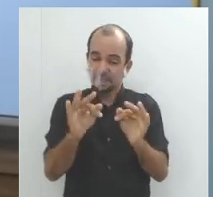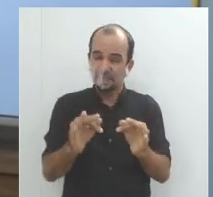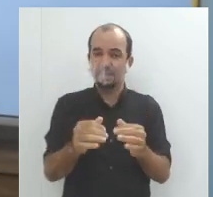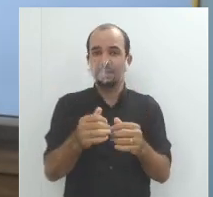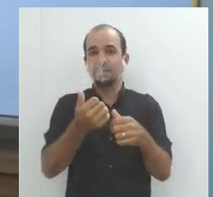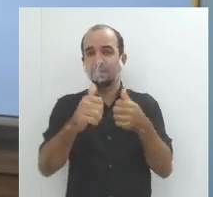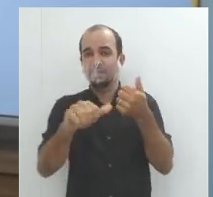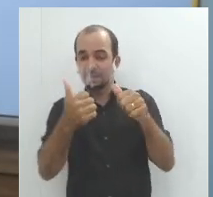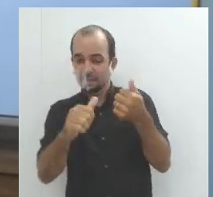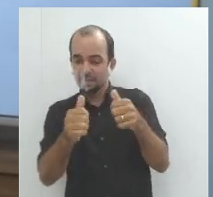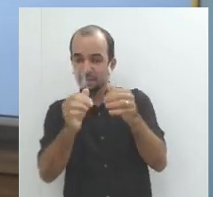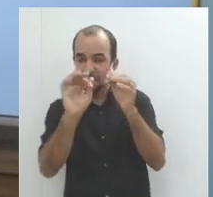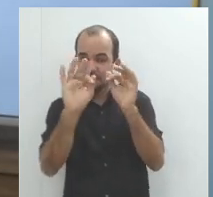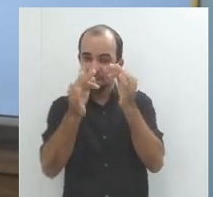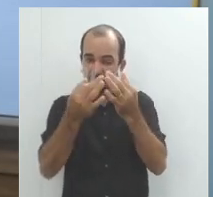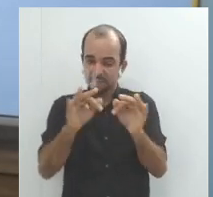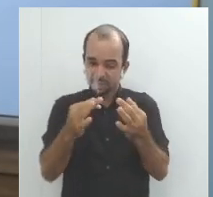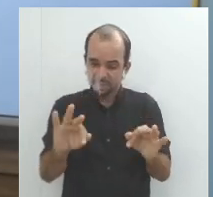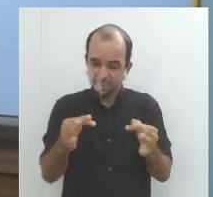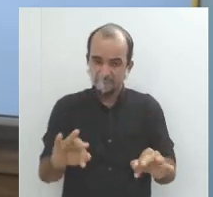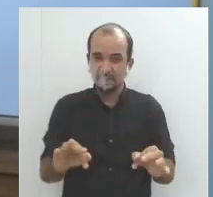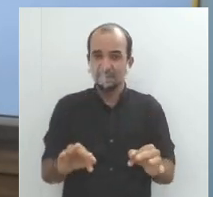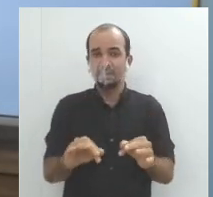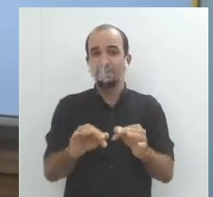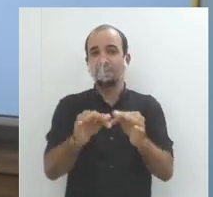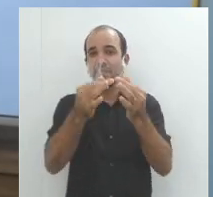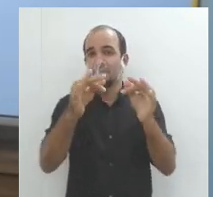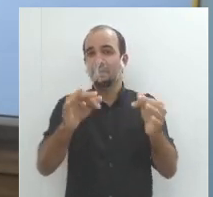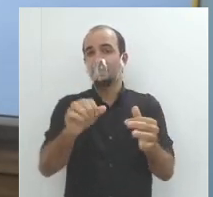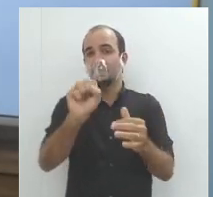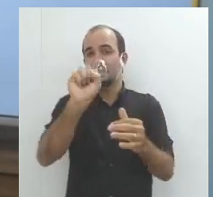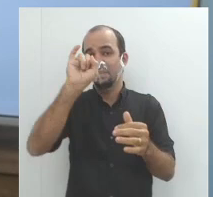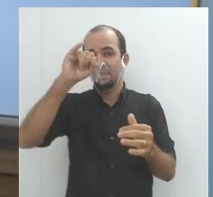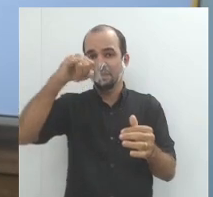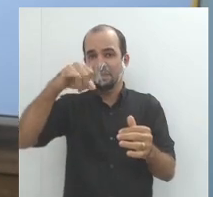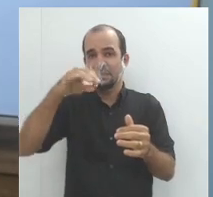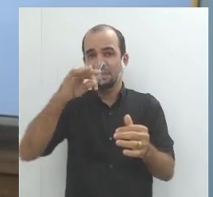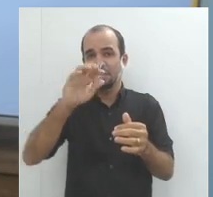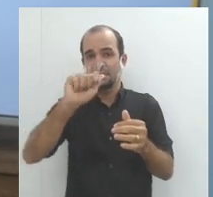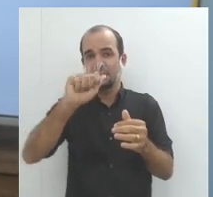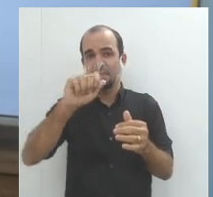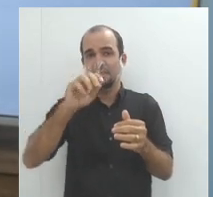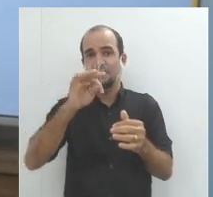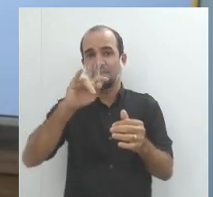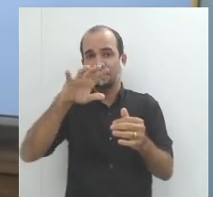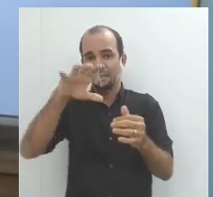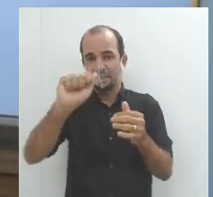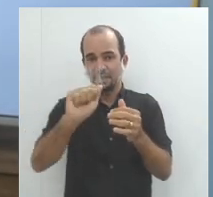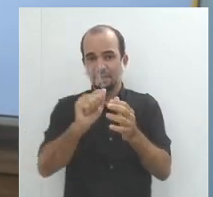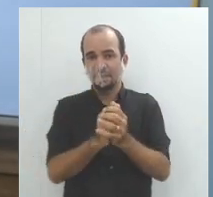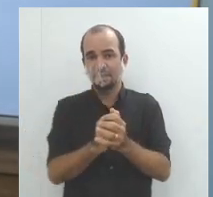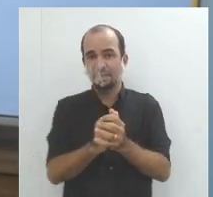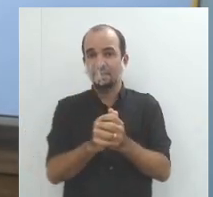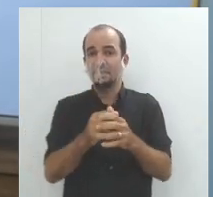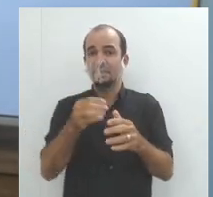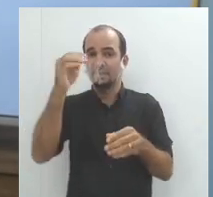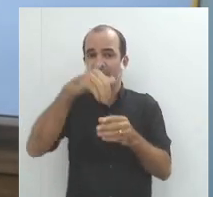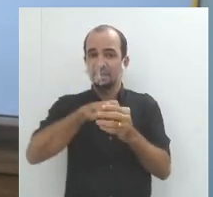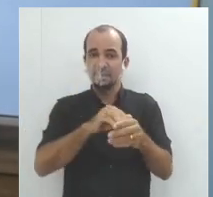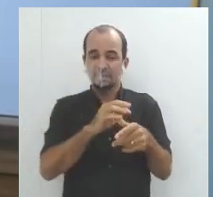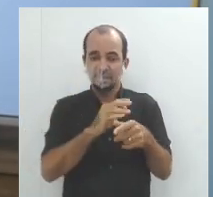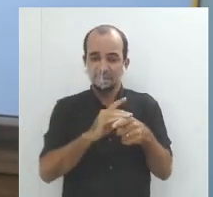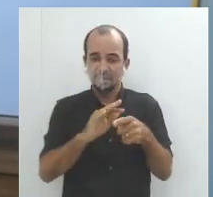adiantar um pouquinho aqui o conteúdo, mas eu preciso que você faça esse link comigo, né? Na morfologia, nós temos